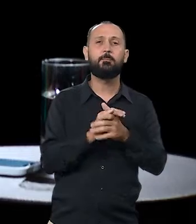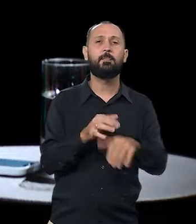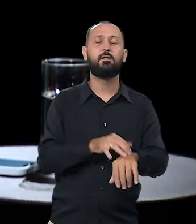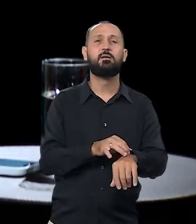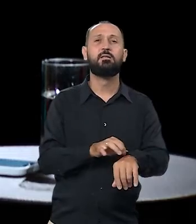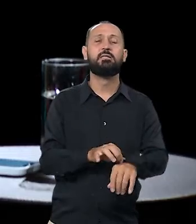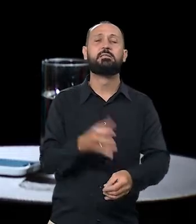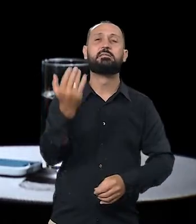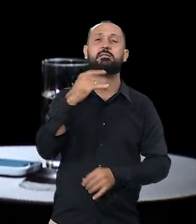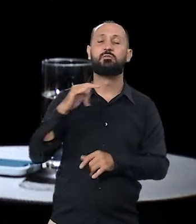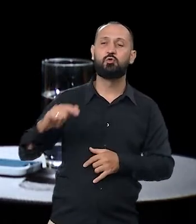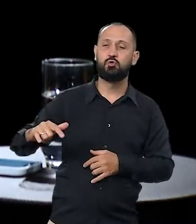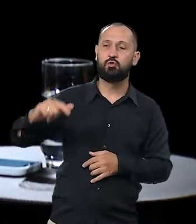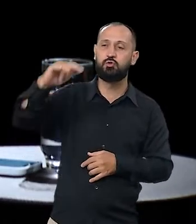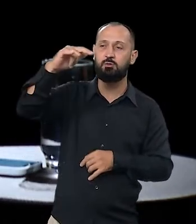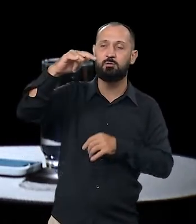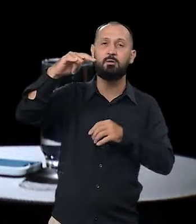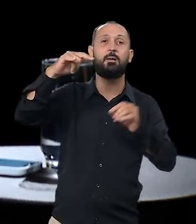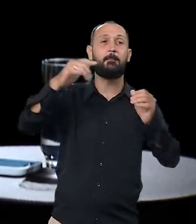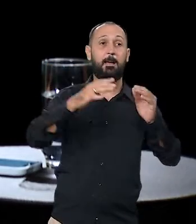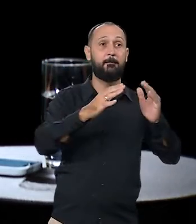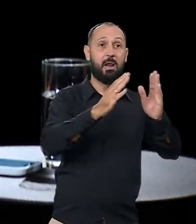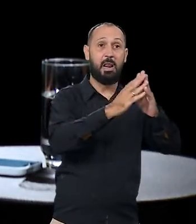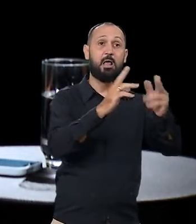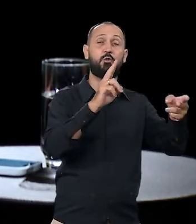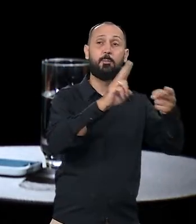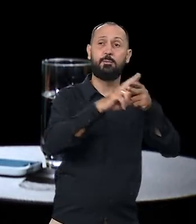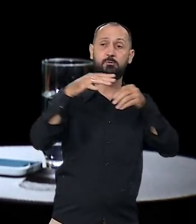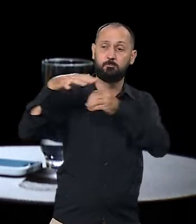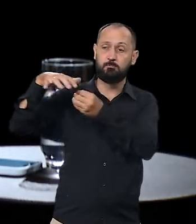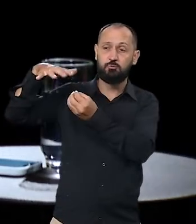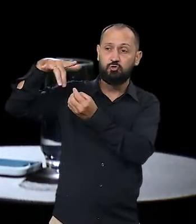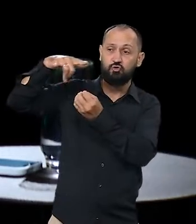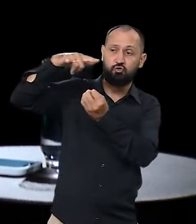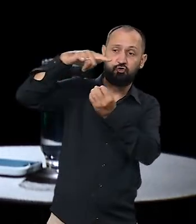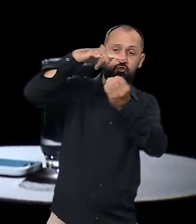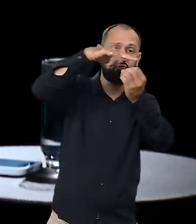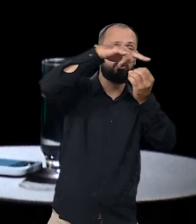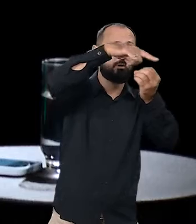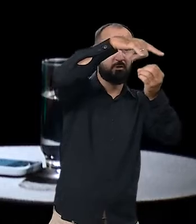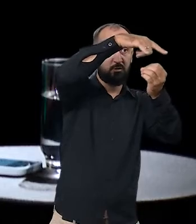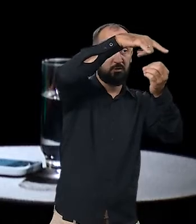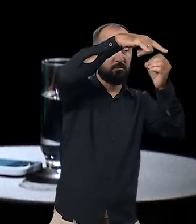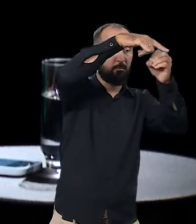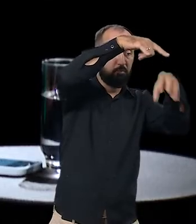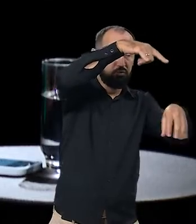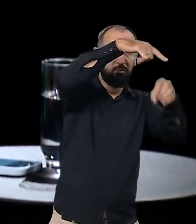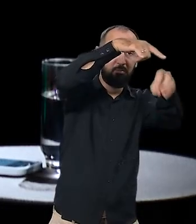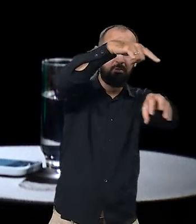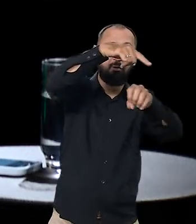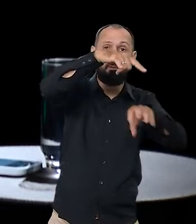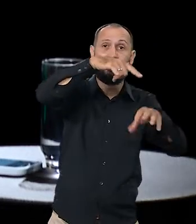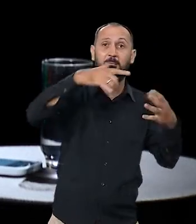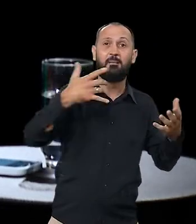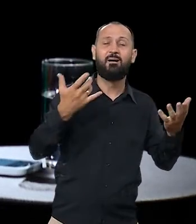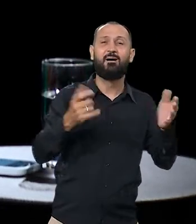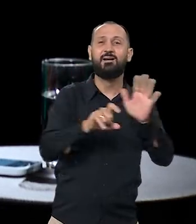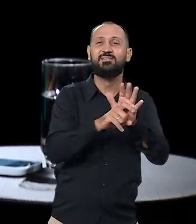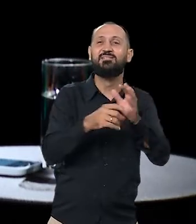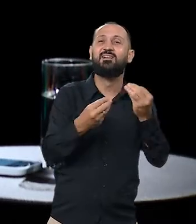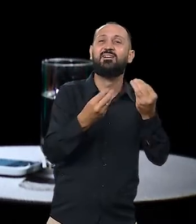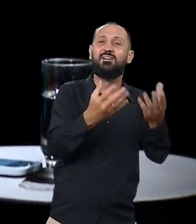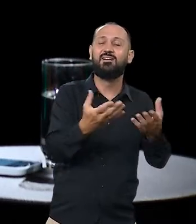a tecnologia avançando muito rápido e os drones, né, as encomendas para os presos chegando de drones nos presídios, ainda ter